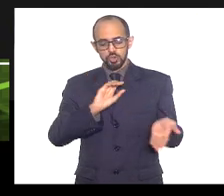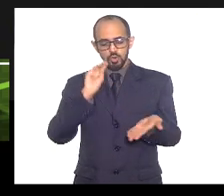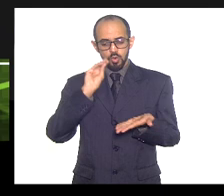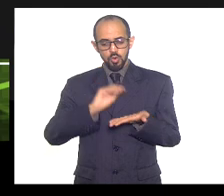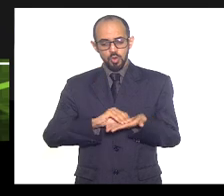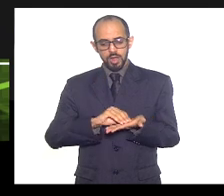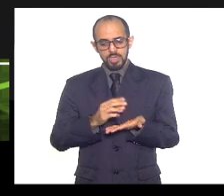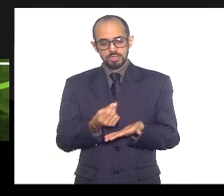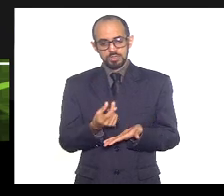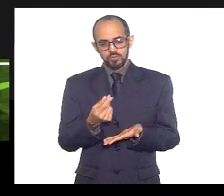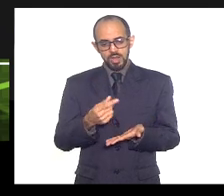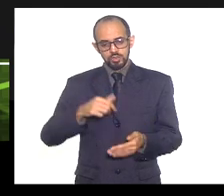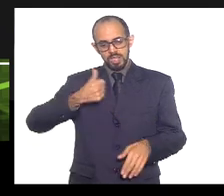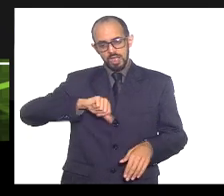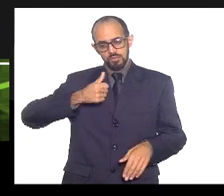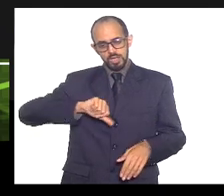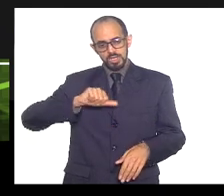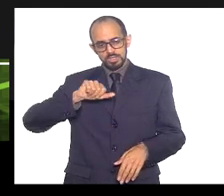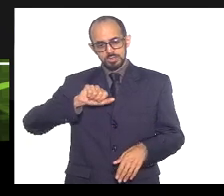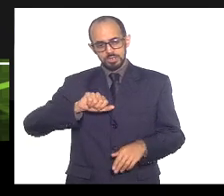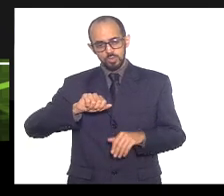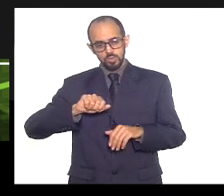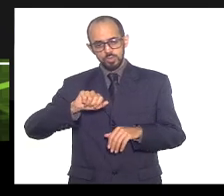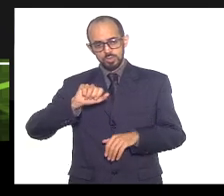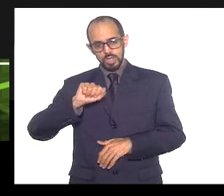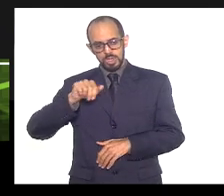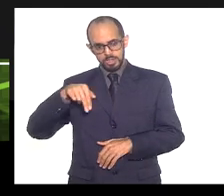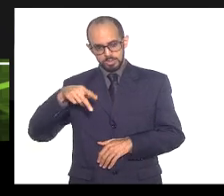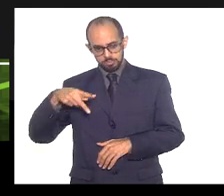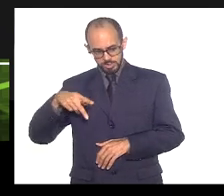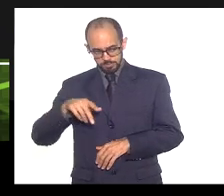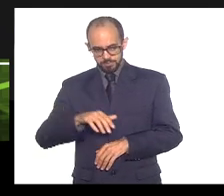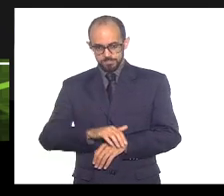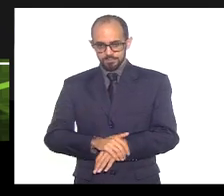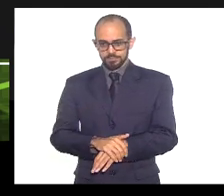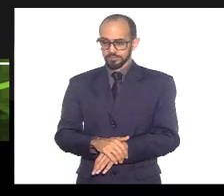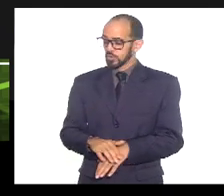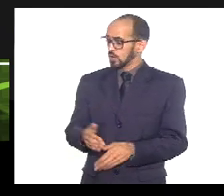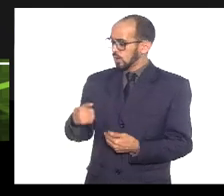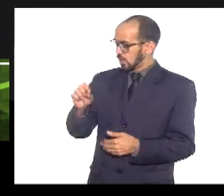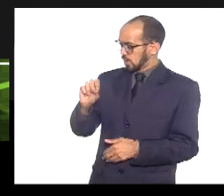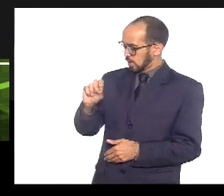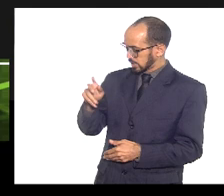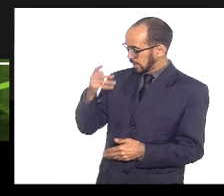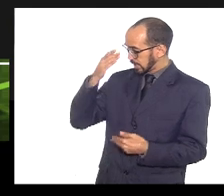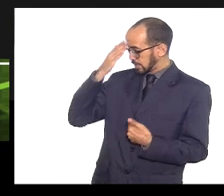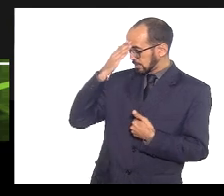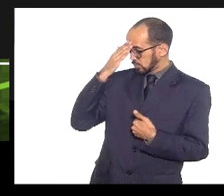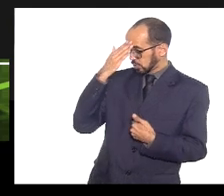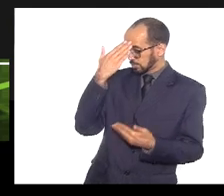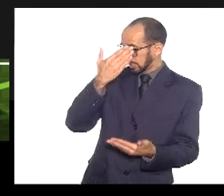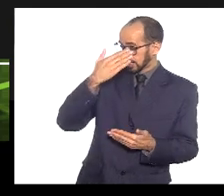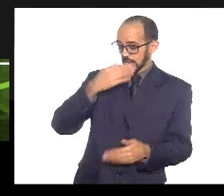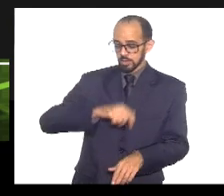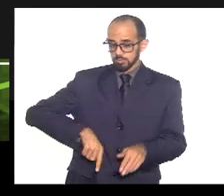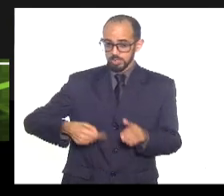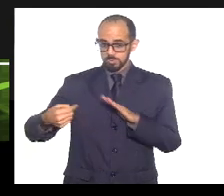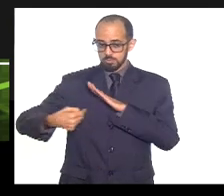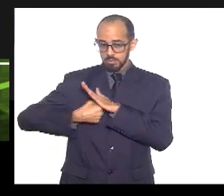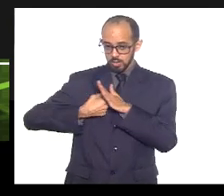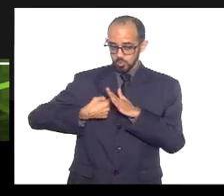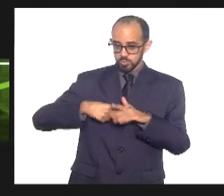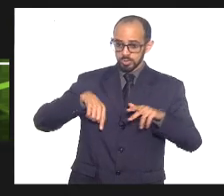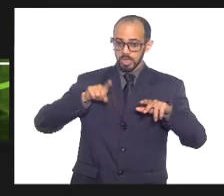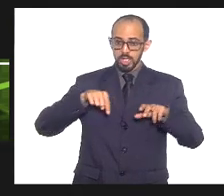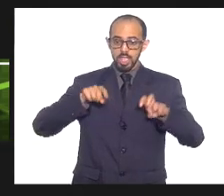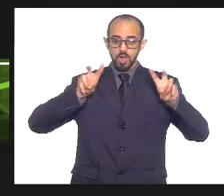valores à apreciação da agência. Ok, Magda, obrigado pela pergunta. Na verdade, esse é um tema